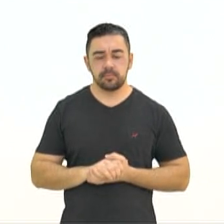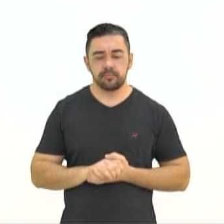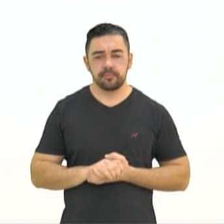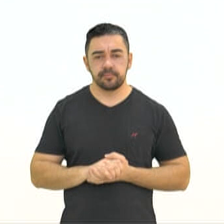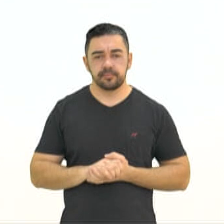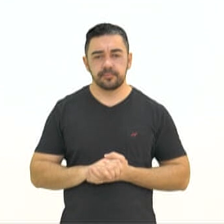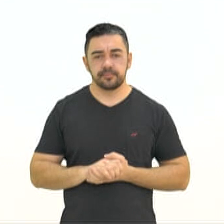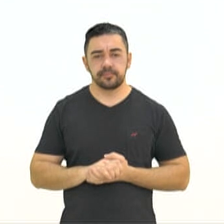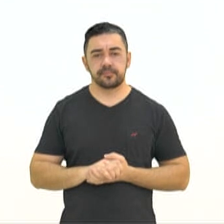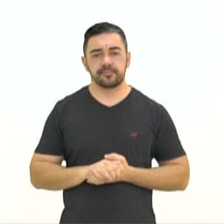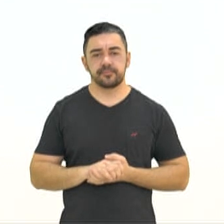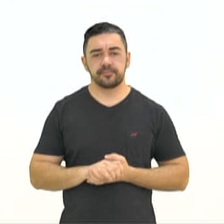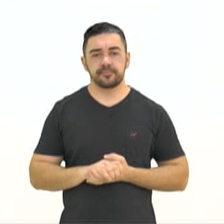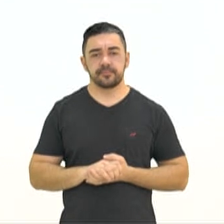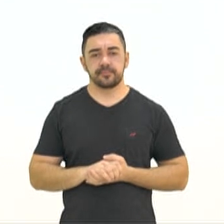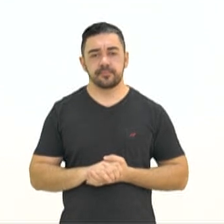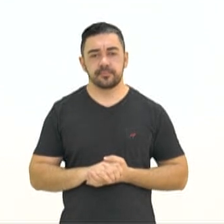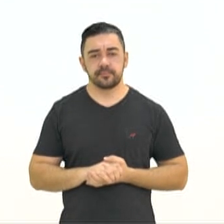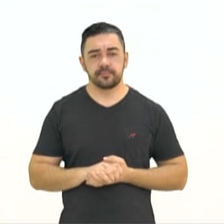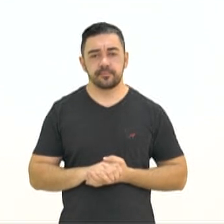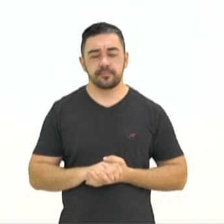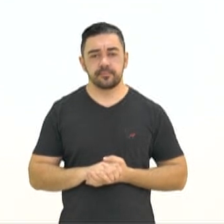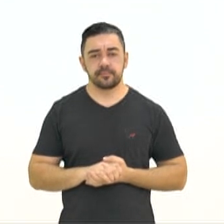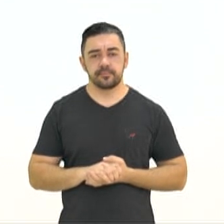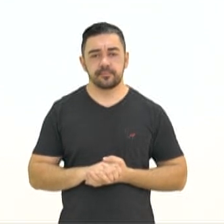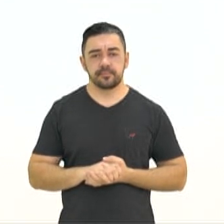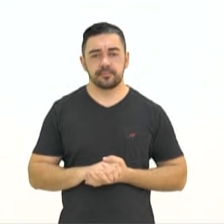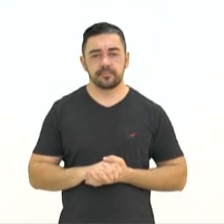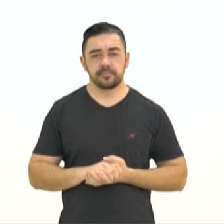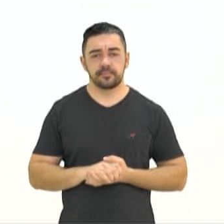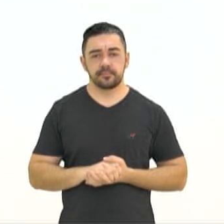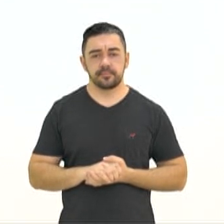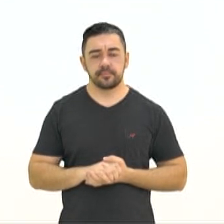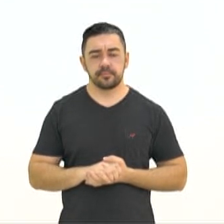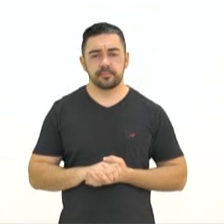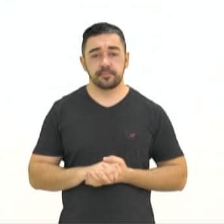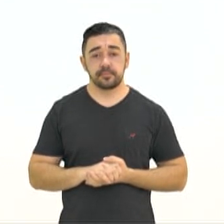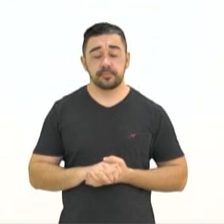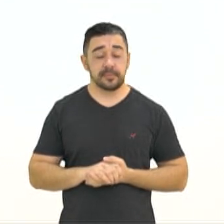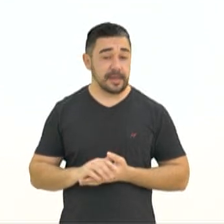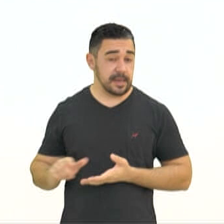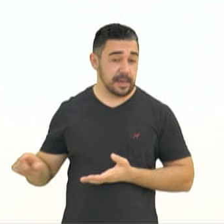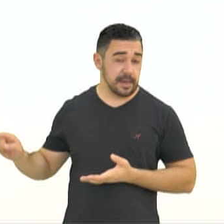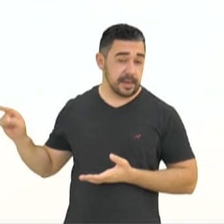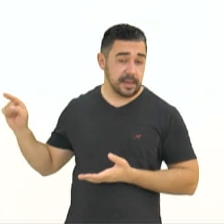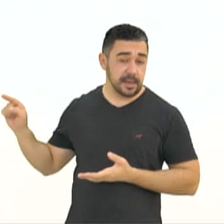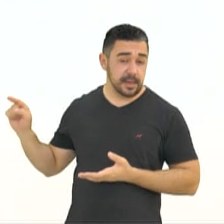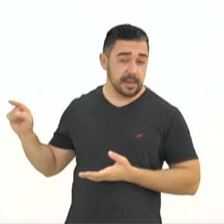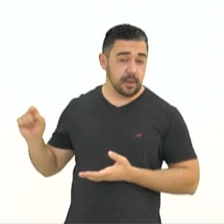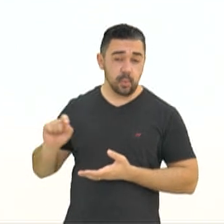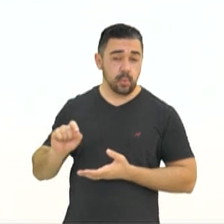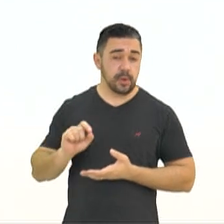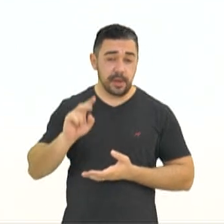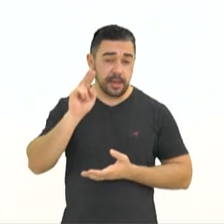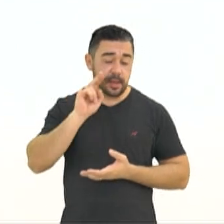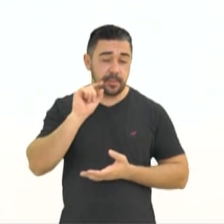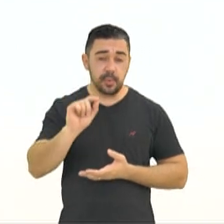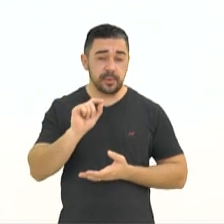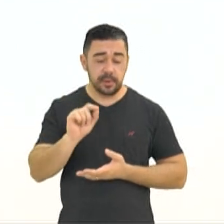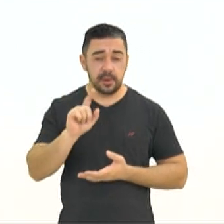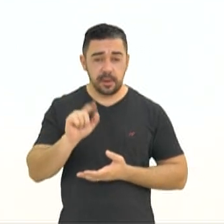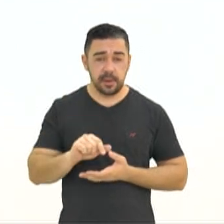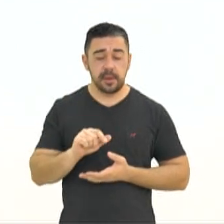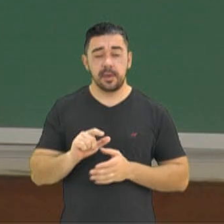aquel, aquellos, aquella. E aquelas. Aqui a gente dá uma lembradinha, dos demonstrativos,